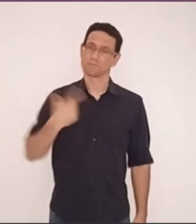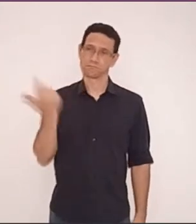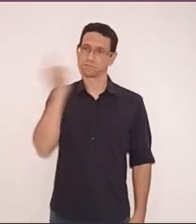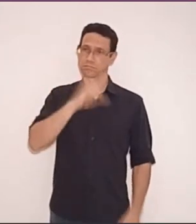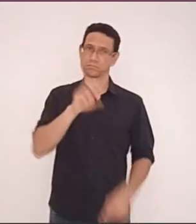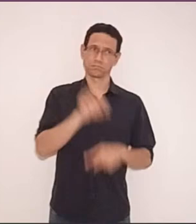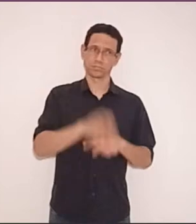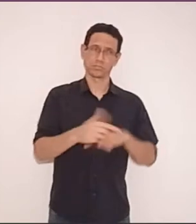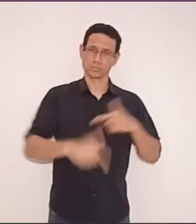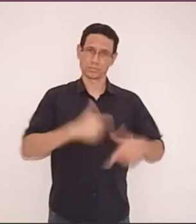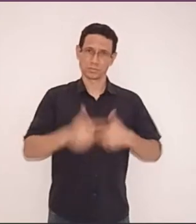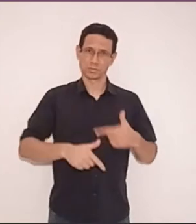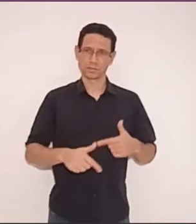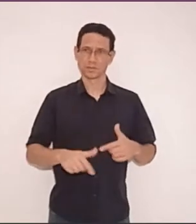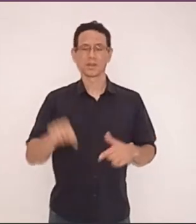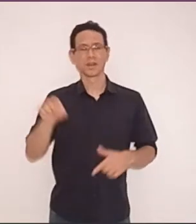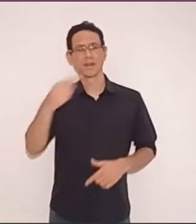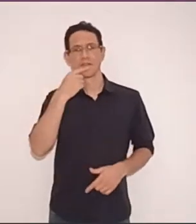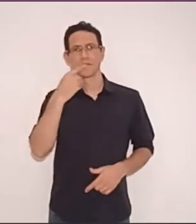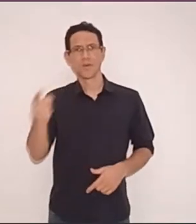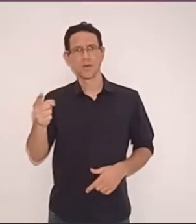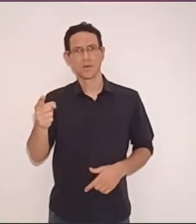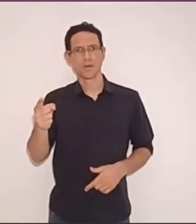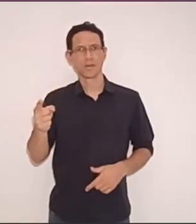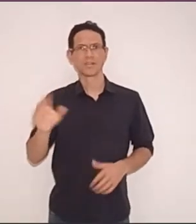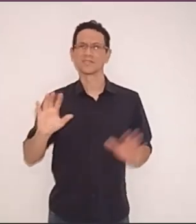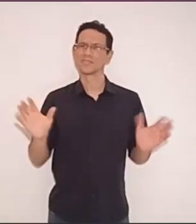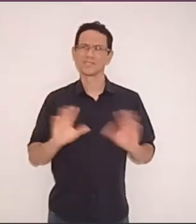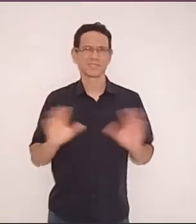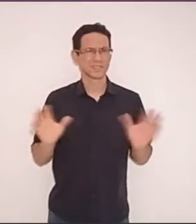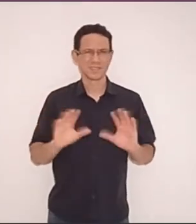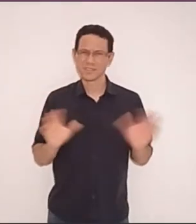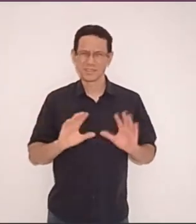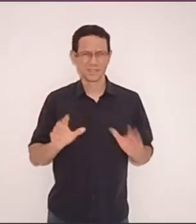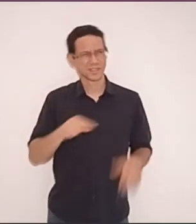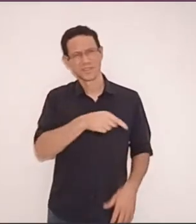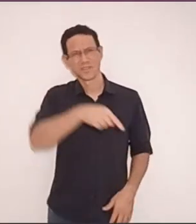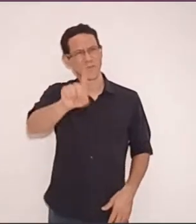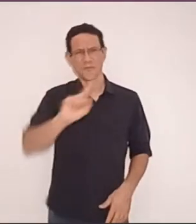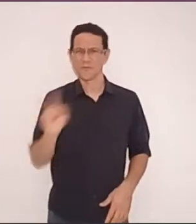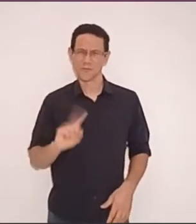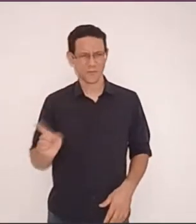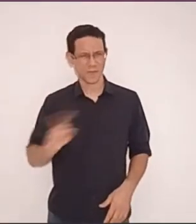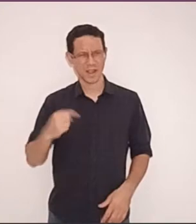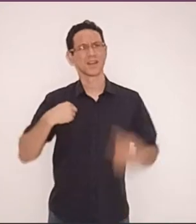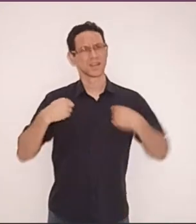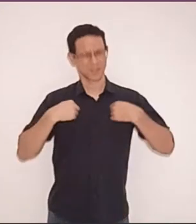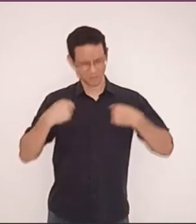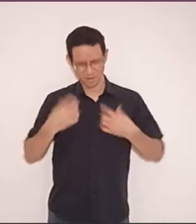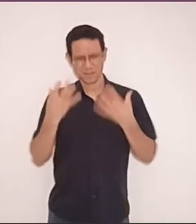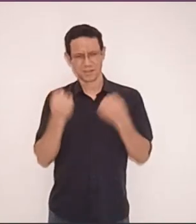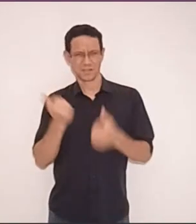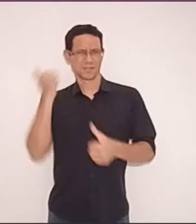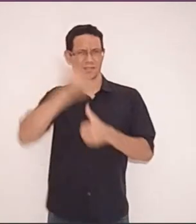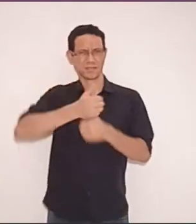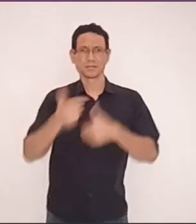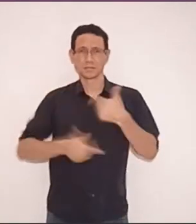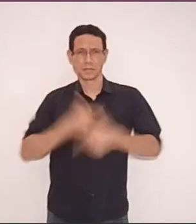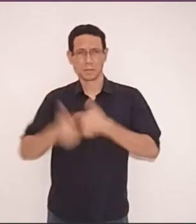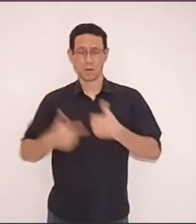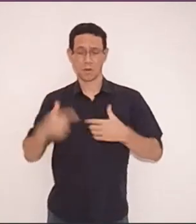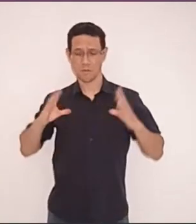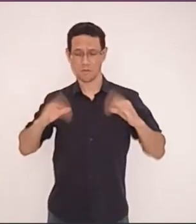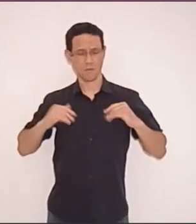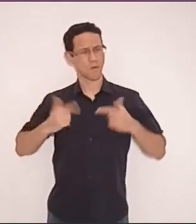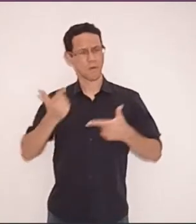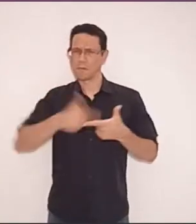falando que poderia trabalhar no Único dia de folga dela para que eu não fosse trabalhar nesta profissão que as